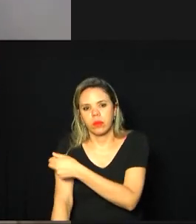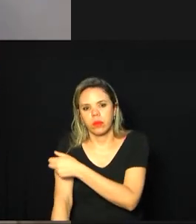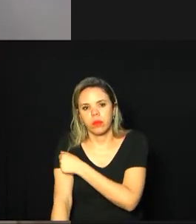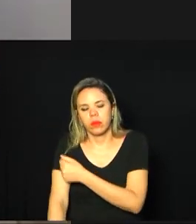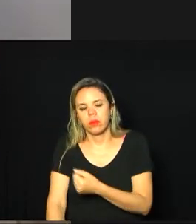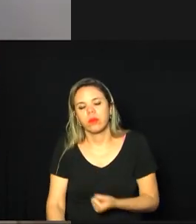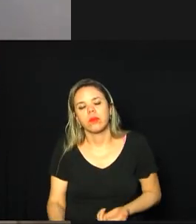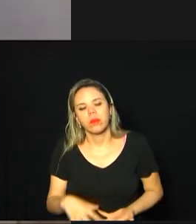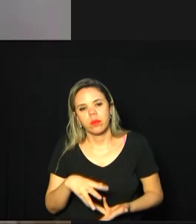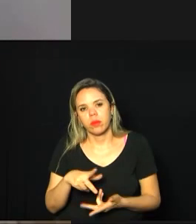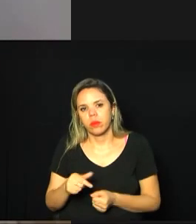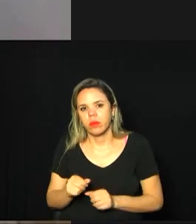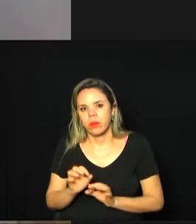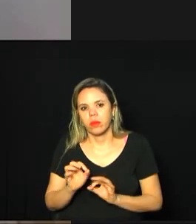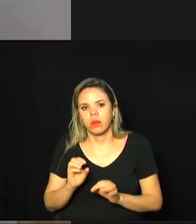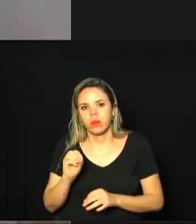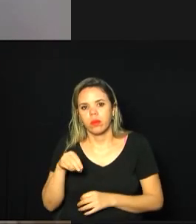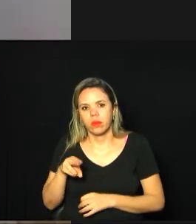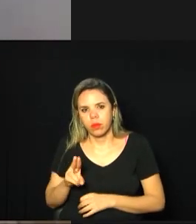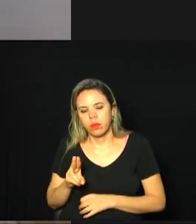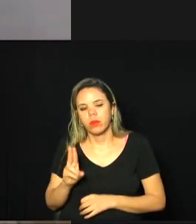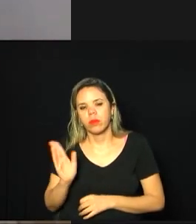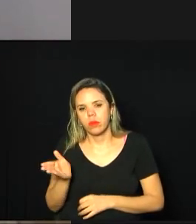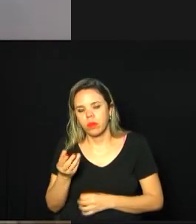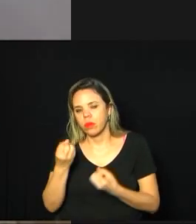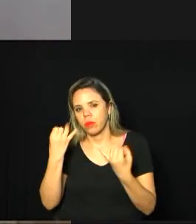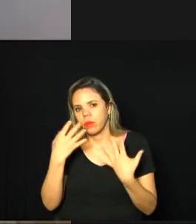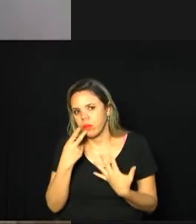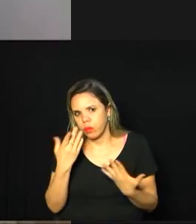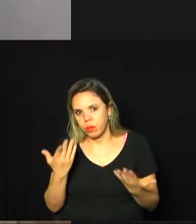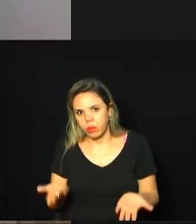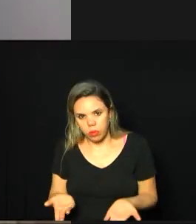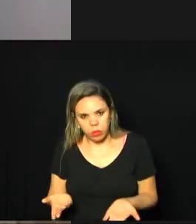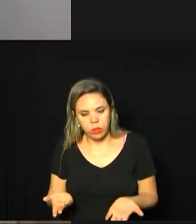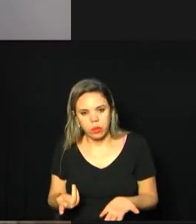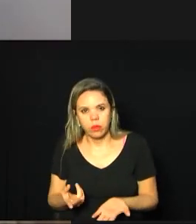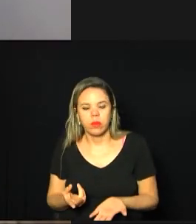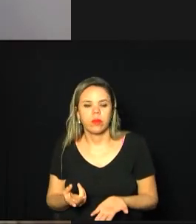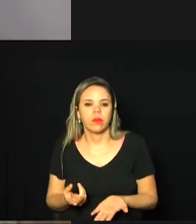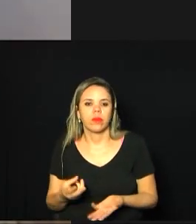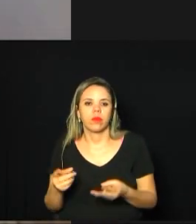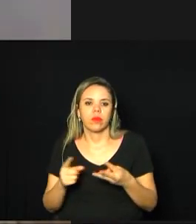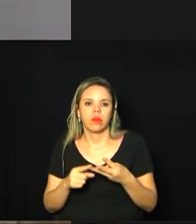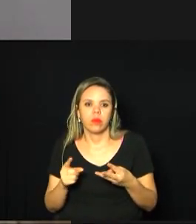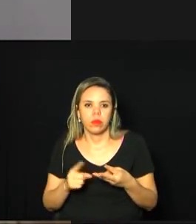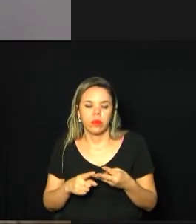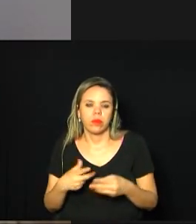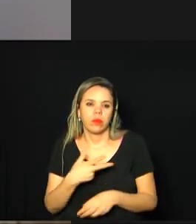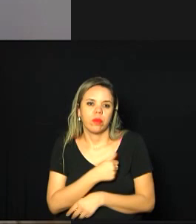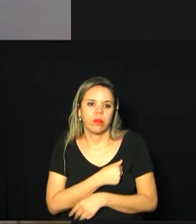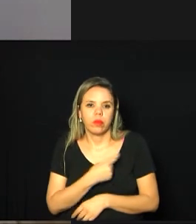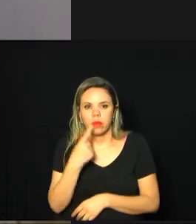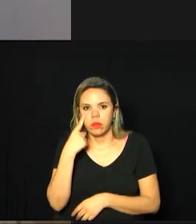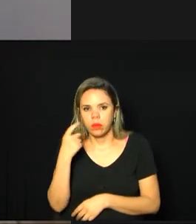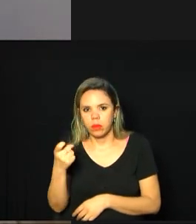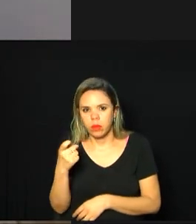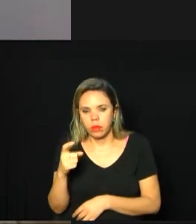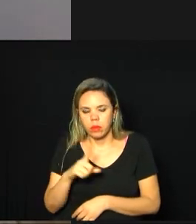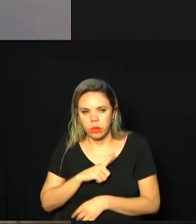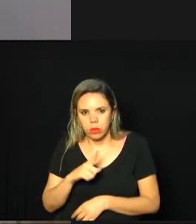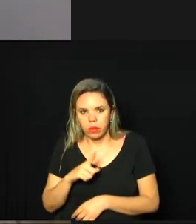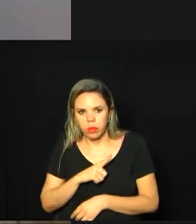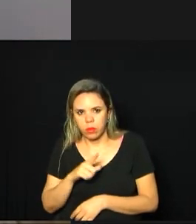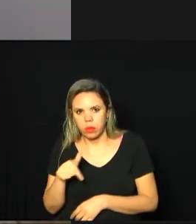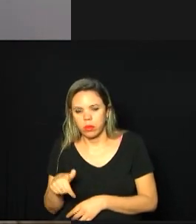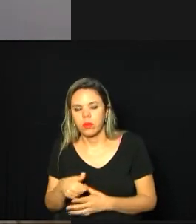mundo. Então, a Organização Mundial da Saúde já comentou isso, né? Inclusive em relação à terceira dose, que seria interessante nós